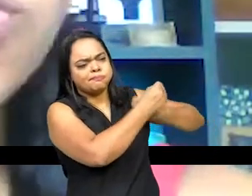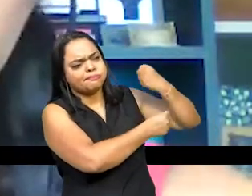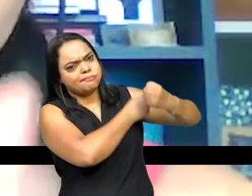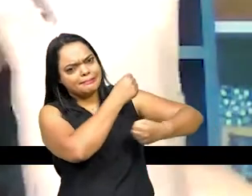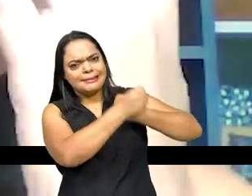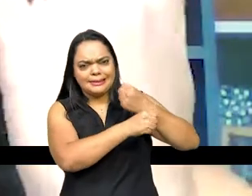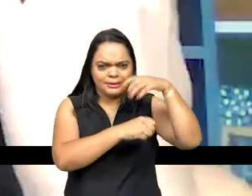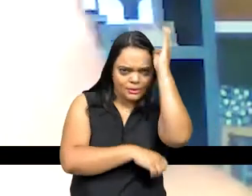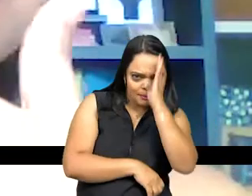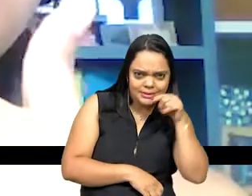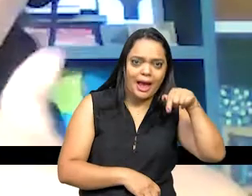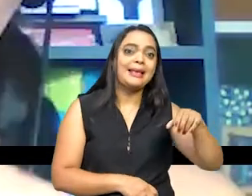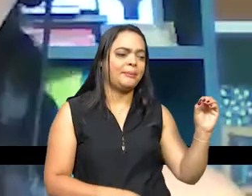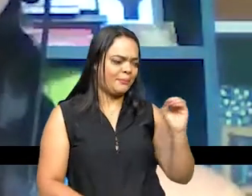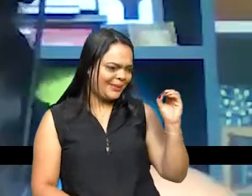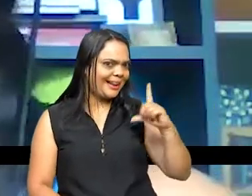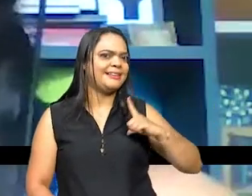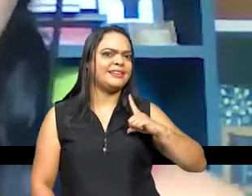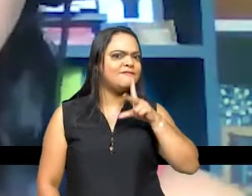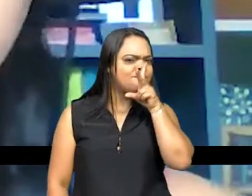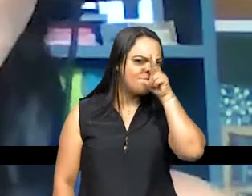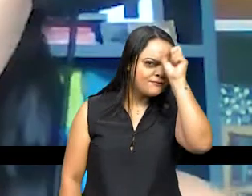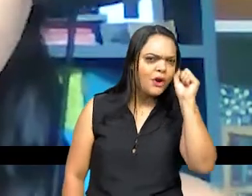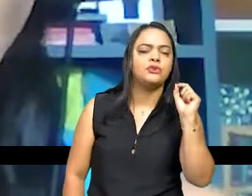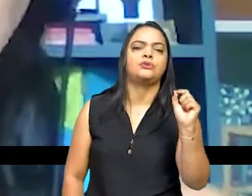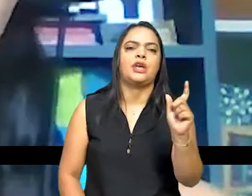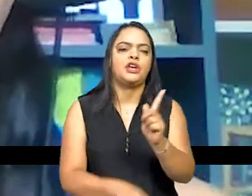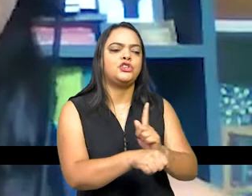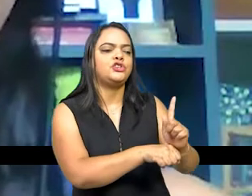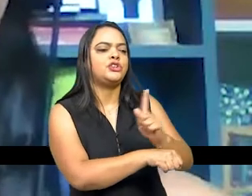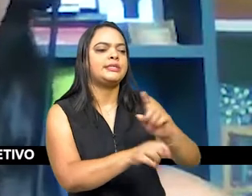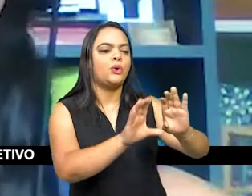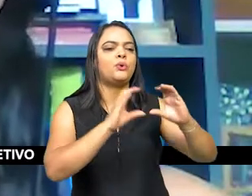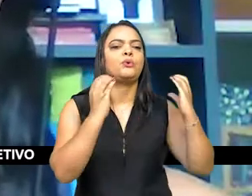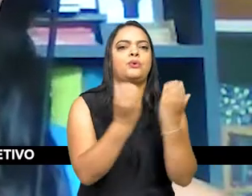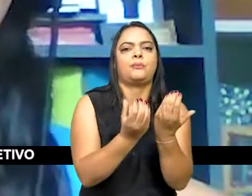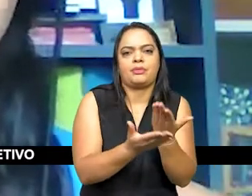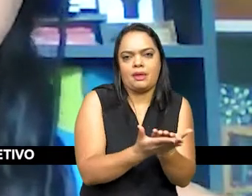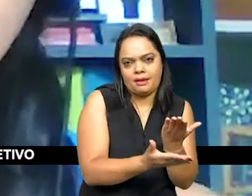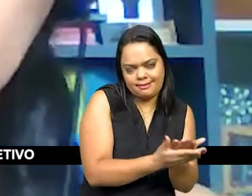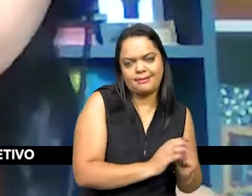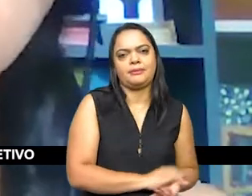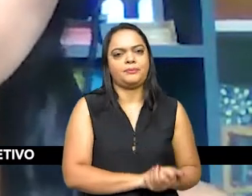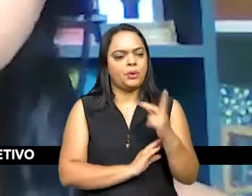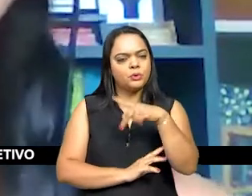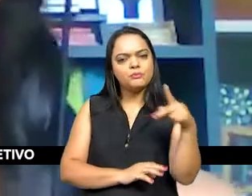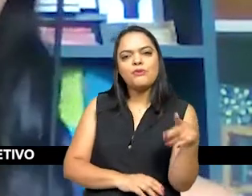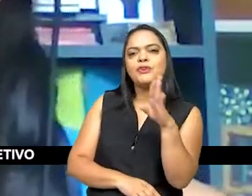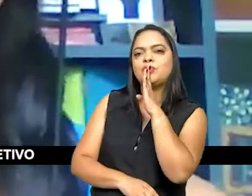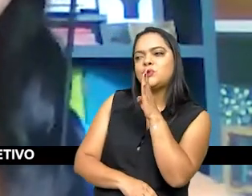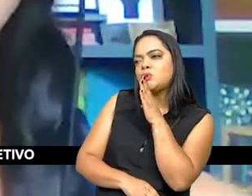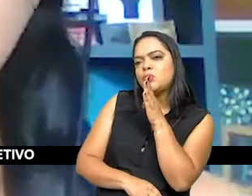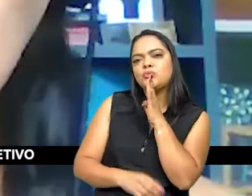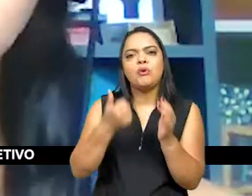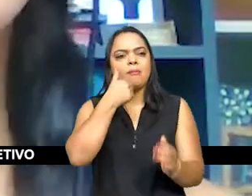aqui em Porto Alegre, ela foi muito forte, que era de uma gestão comunitária das escolas, né? Os professores conheciam os pais, os alunos